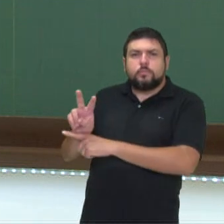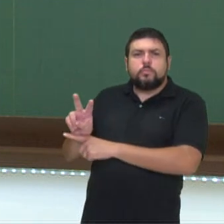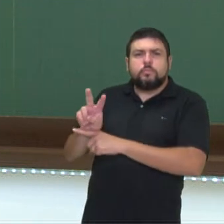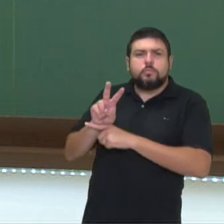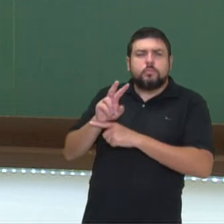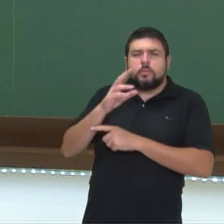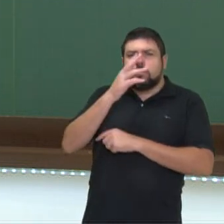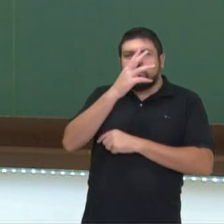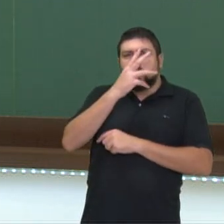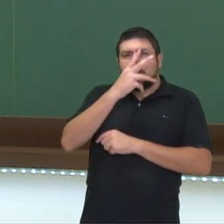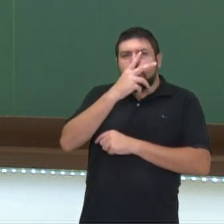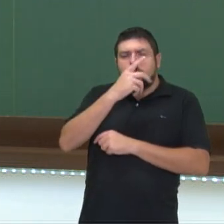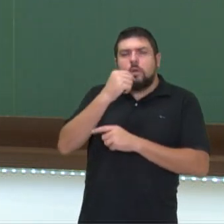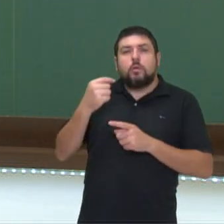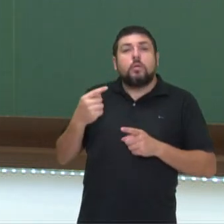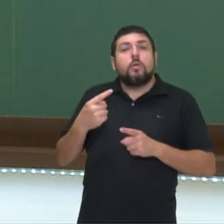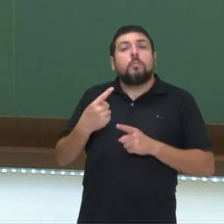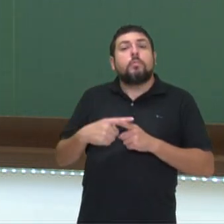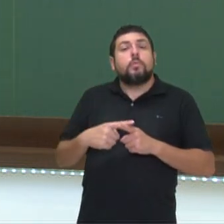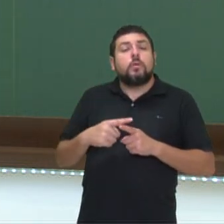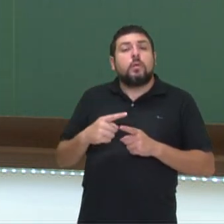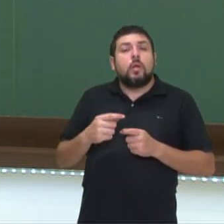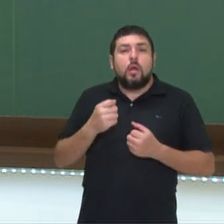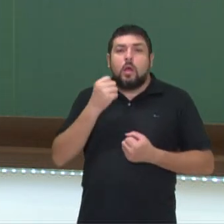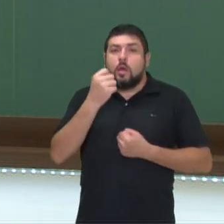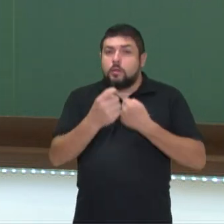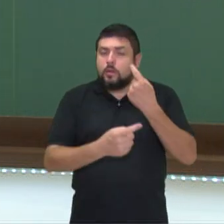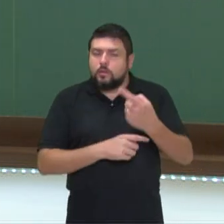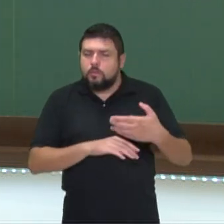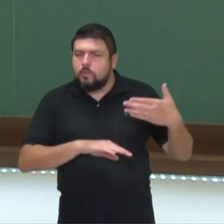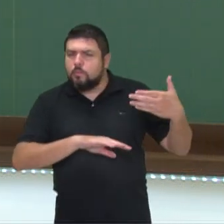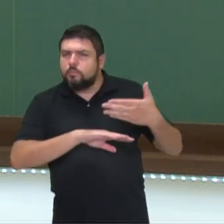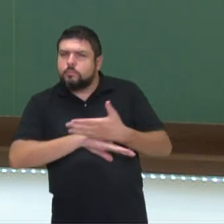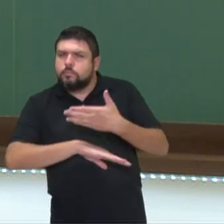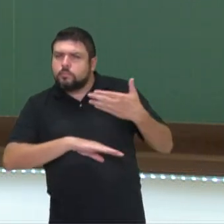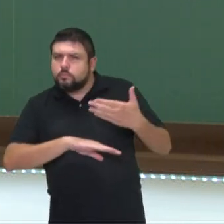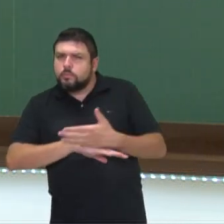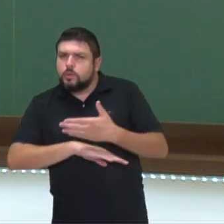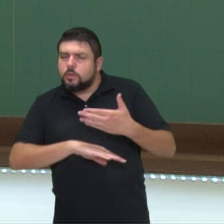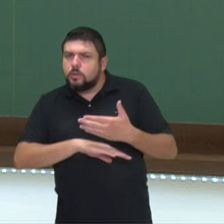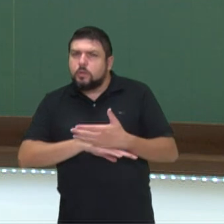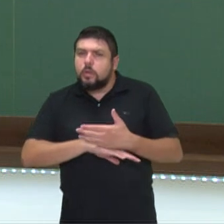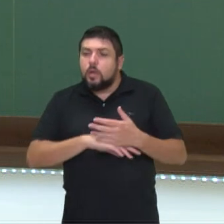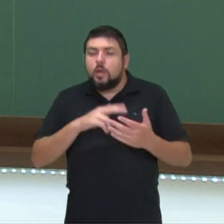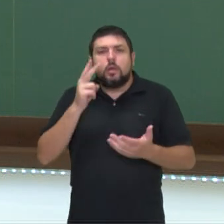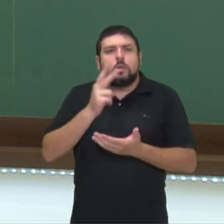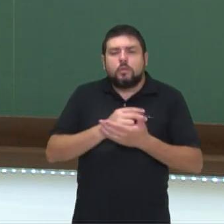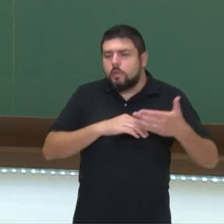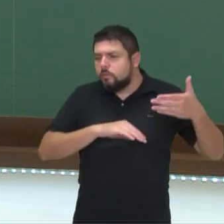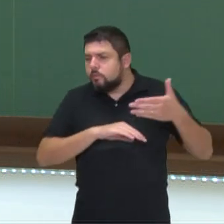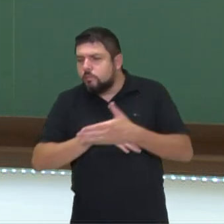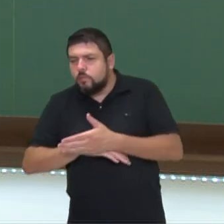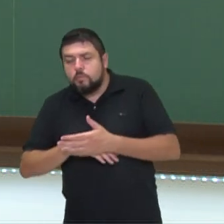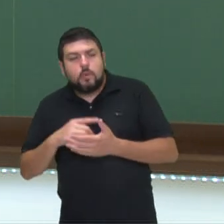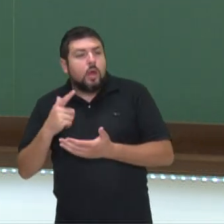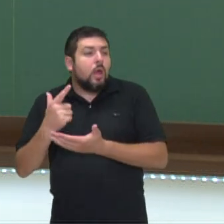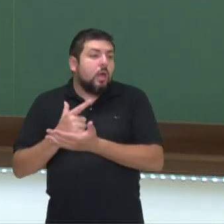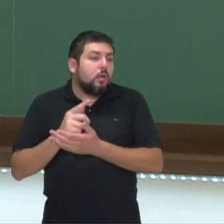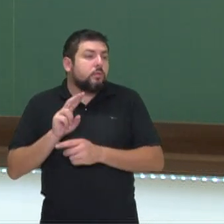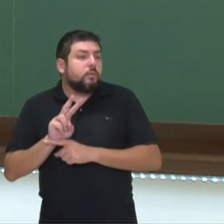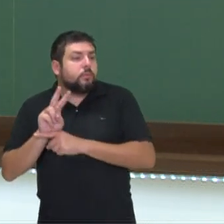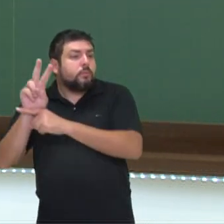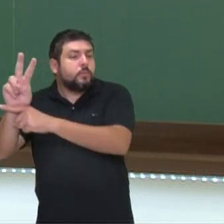tempo, porque ela vai algumas vezes em busca do livro e sempre o livro está emprestado para alguém. Pelo menos é o